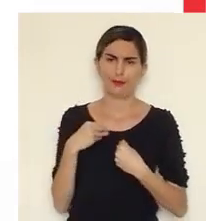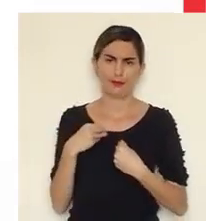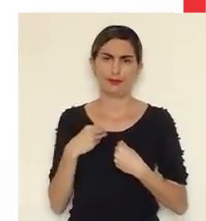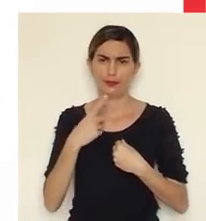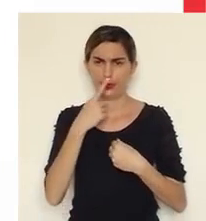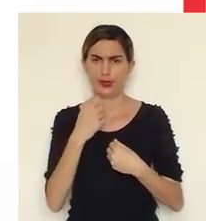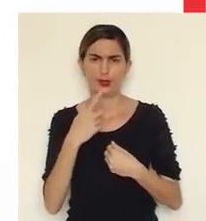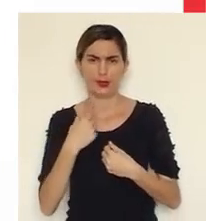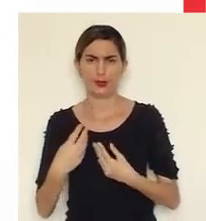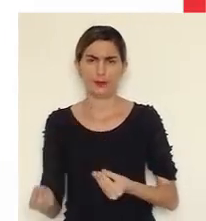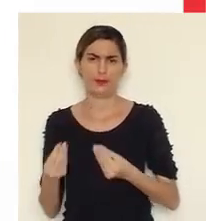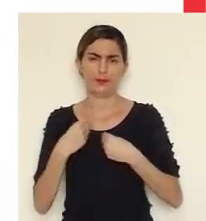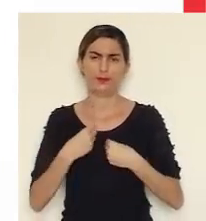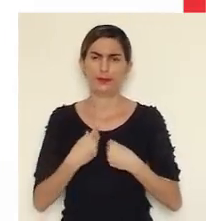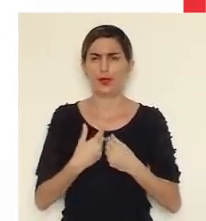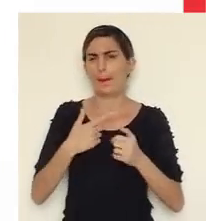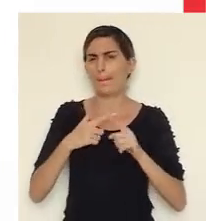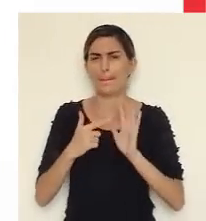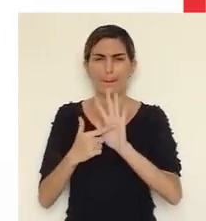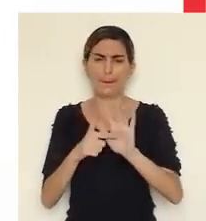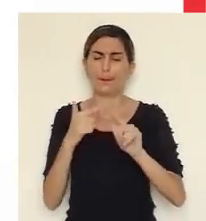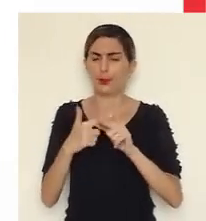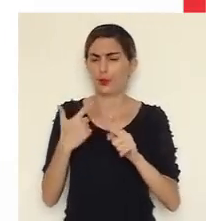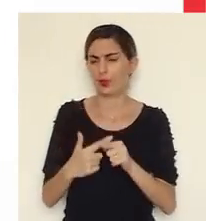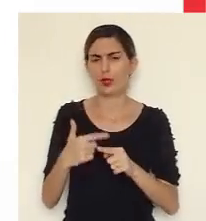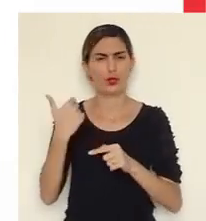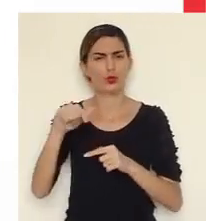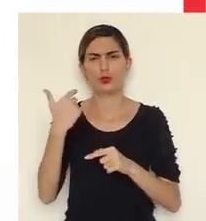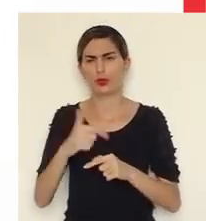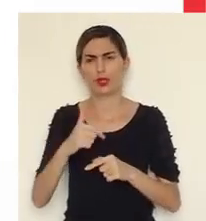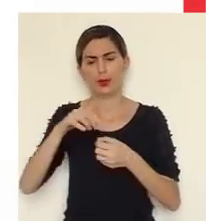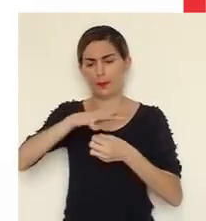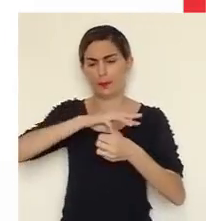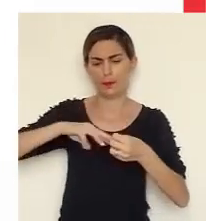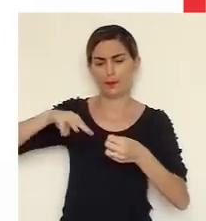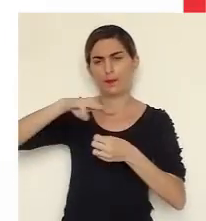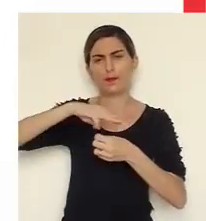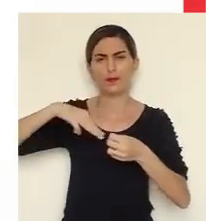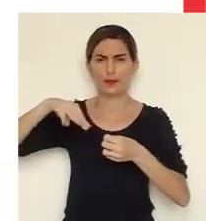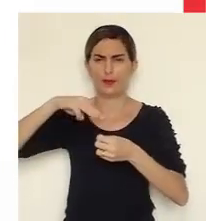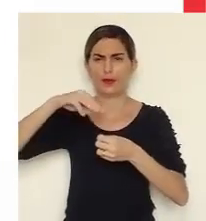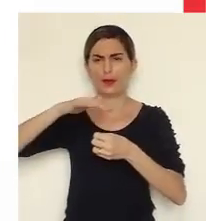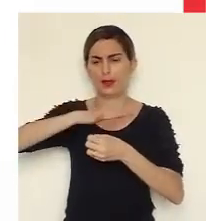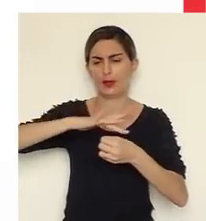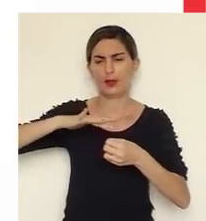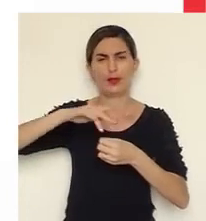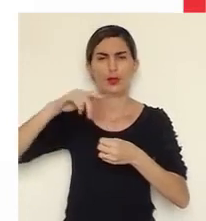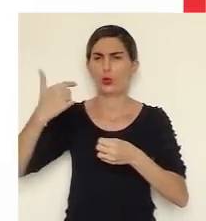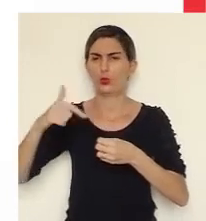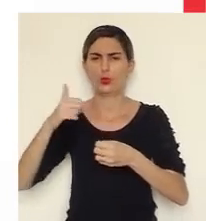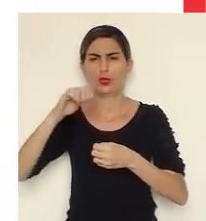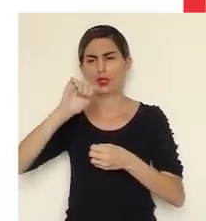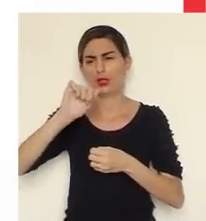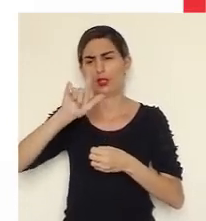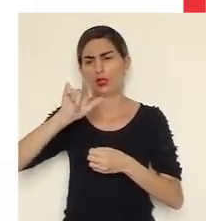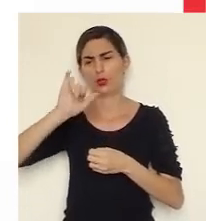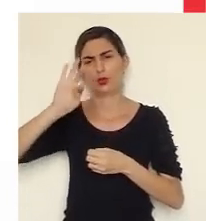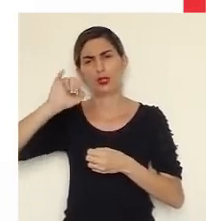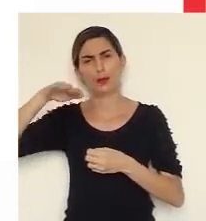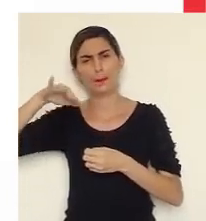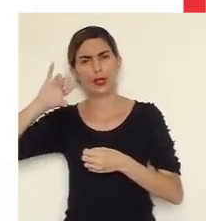receptores universais, pois não apresentam aglutininas no plasma, portanto, não